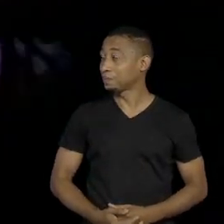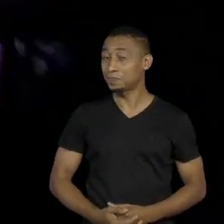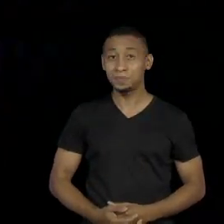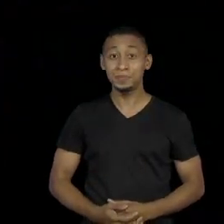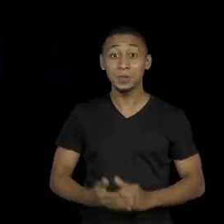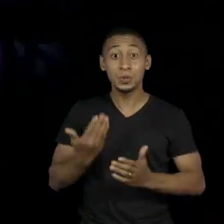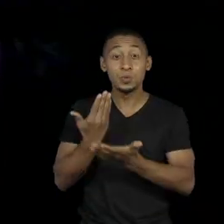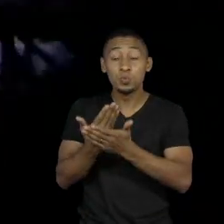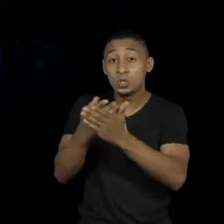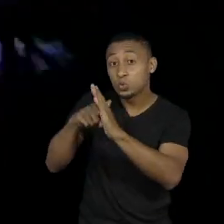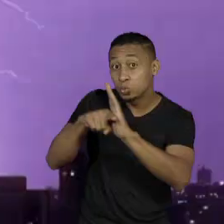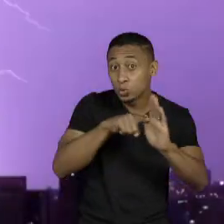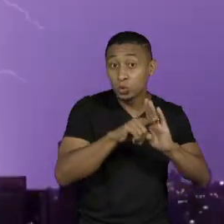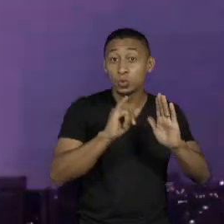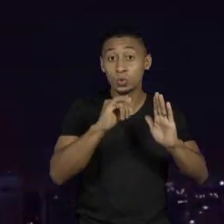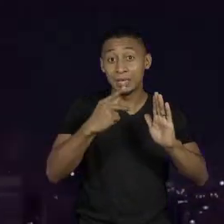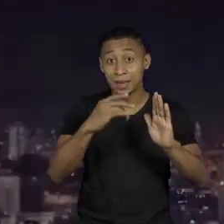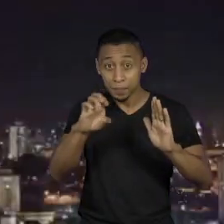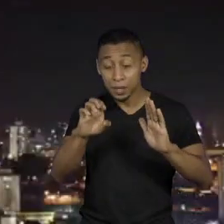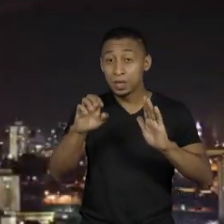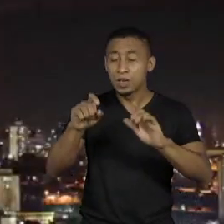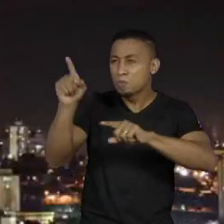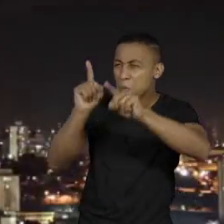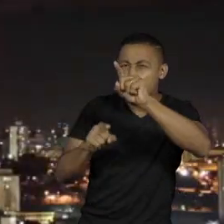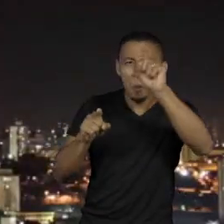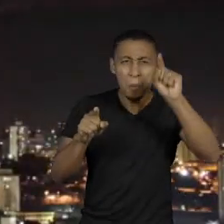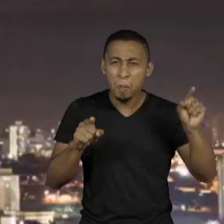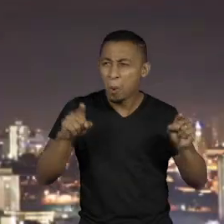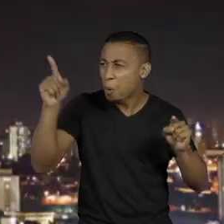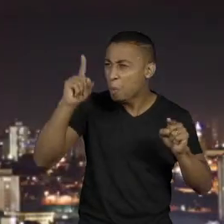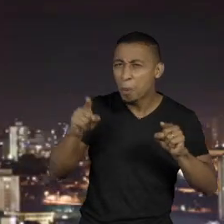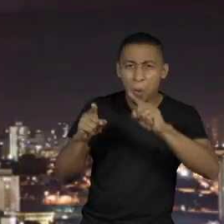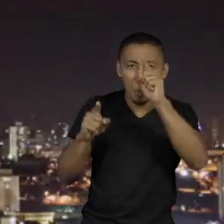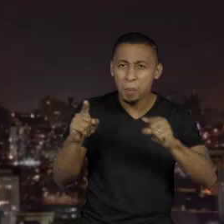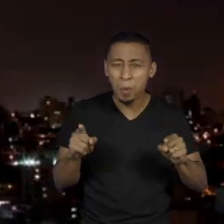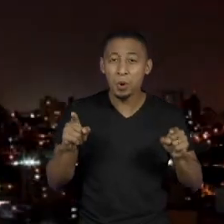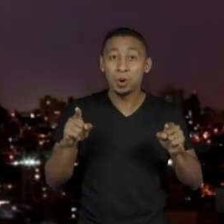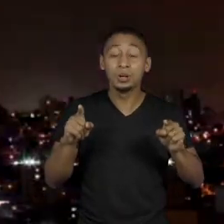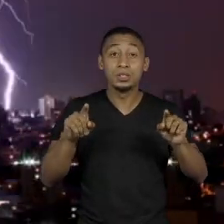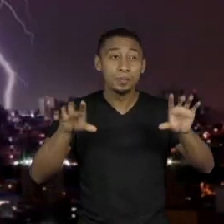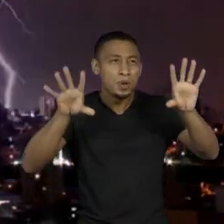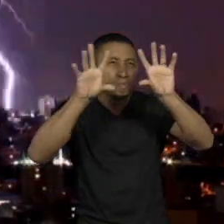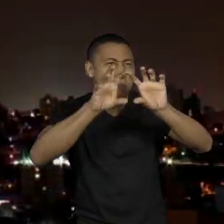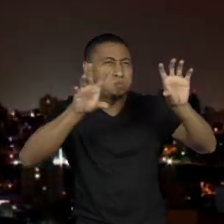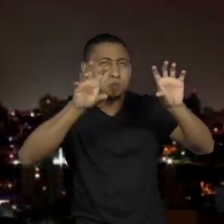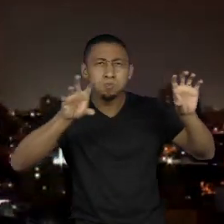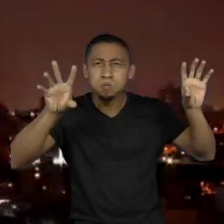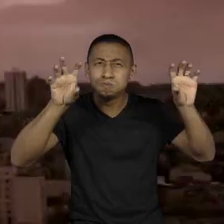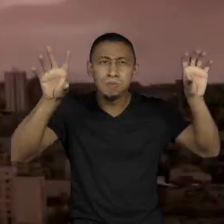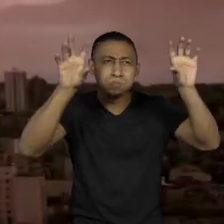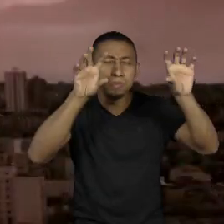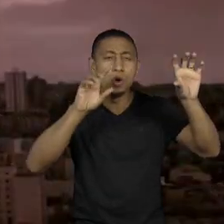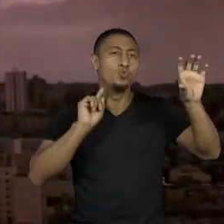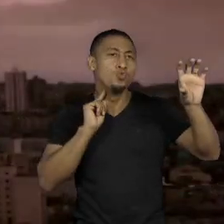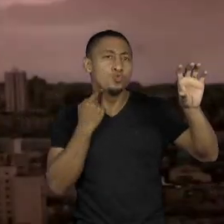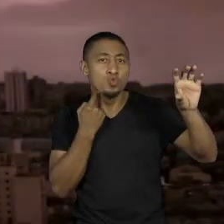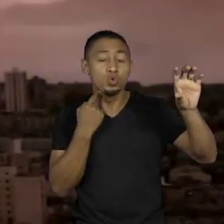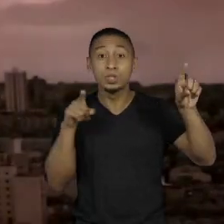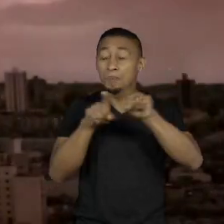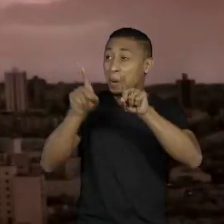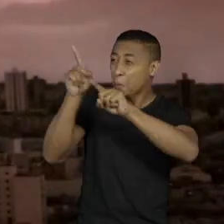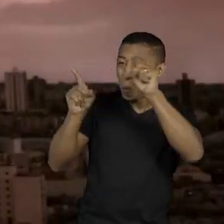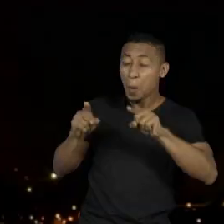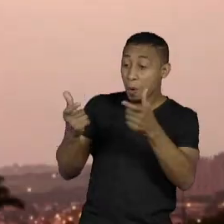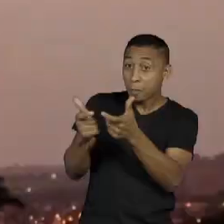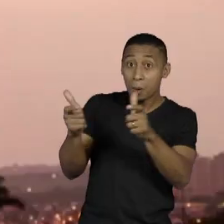Estudo inédito do INPE comprova a relação entre o aumento da poluição atmosférica e a maior incidência de raios